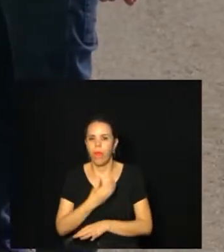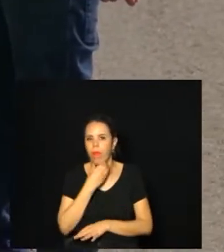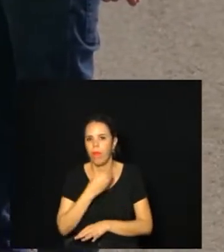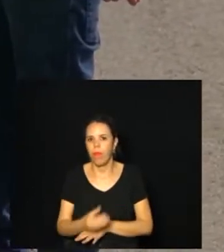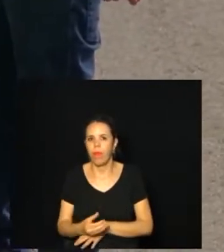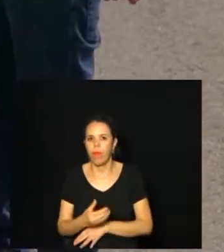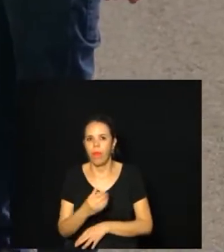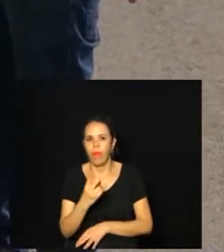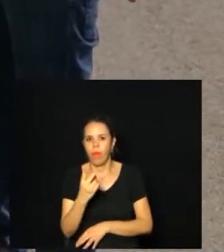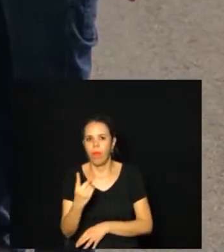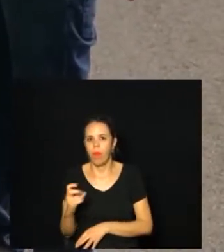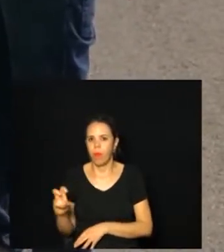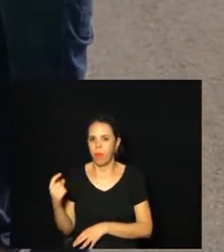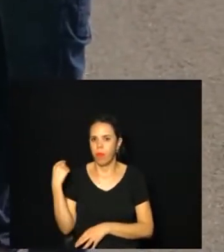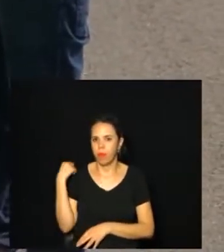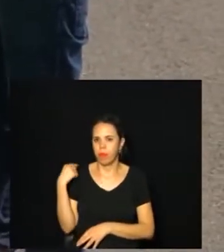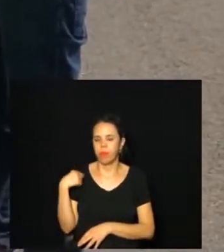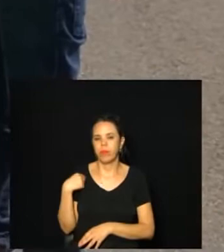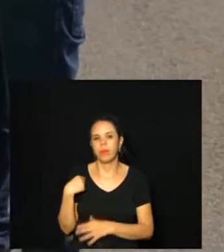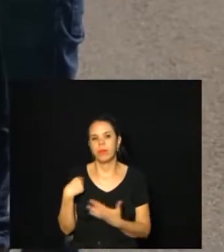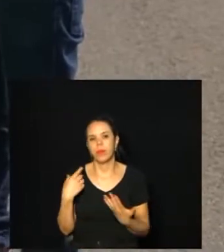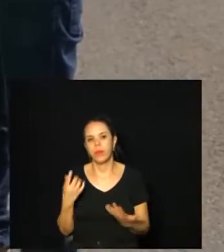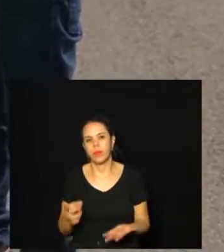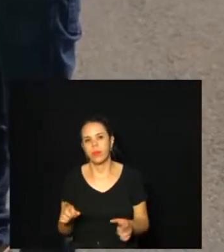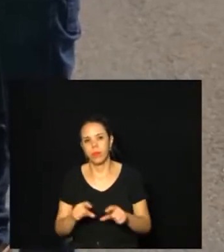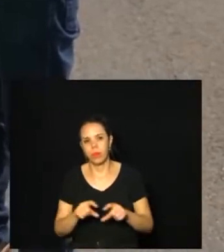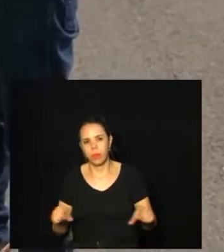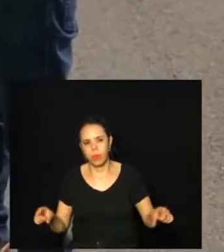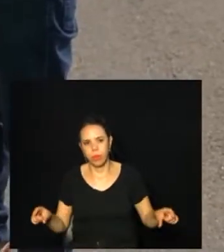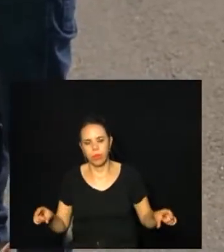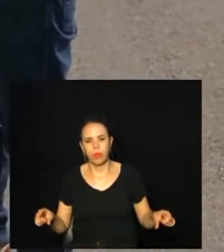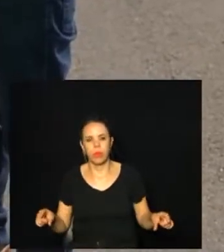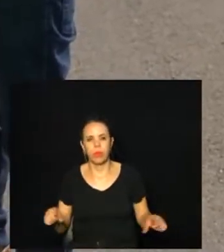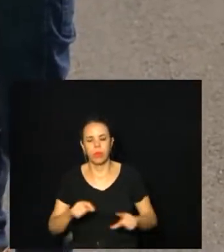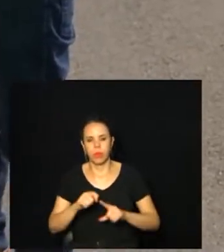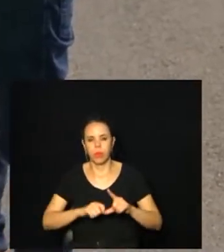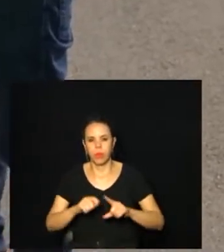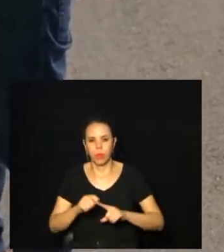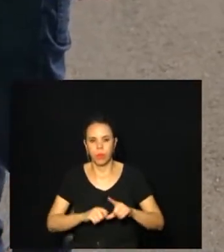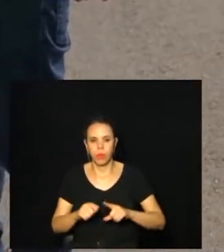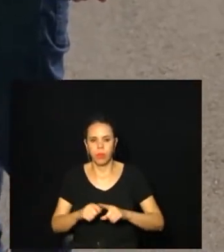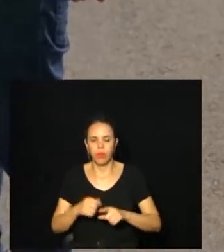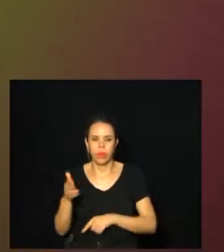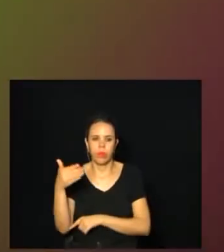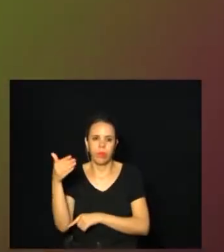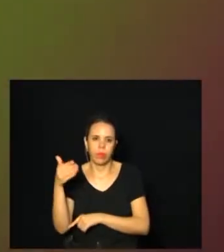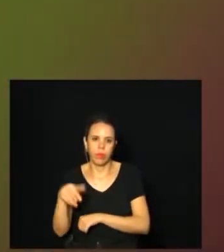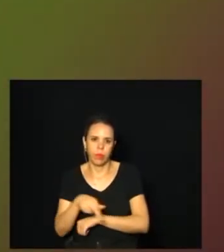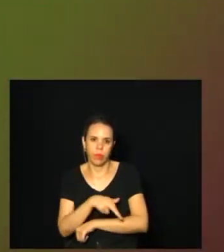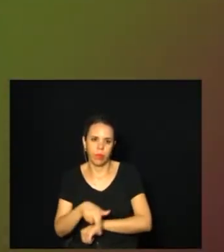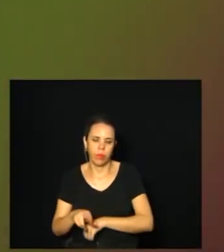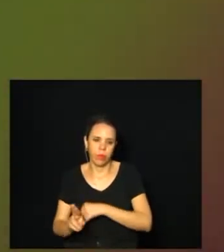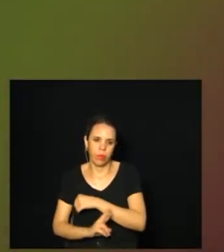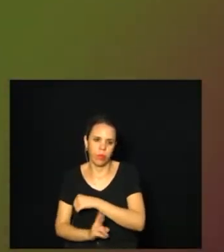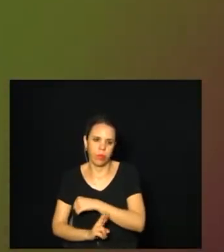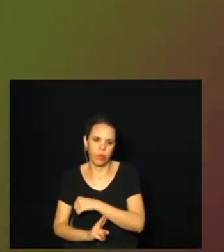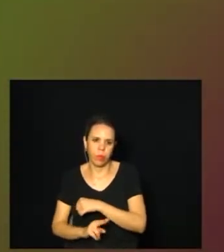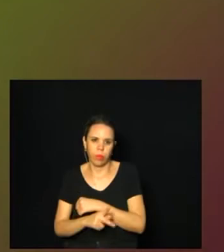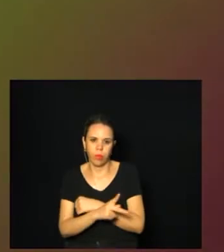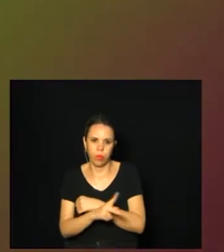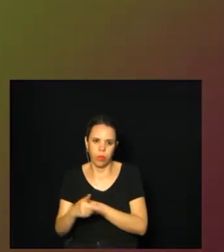de 2015 e contemplou o trecho entre a Anhanguera e a Bandeirantes. O presidente da